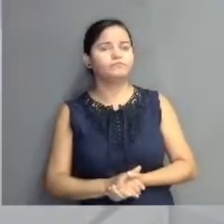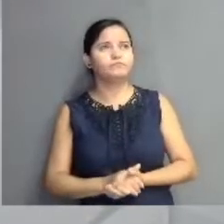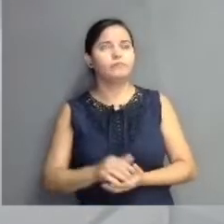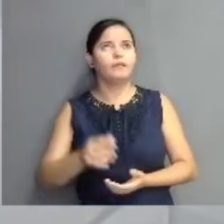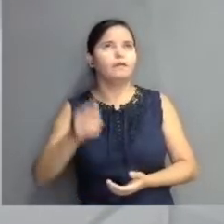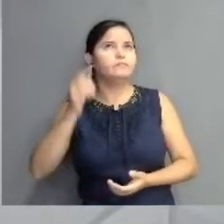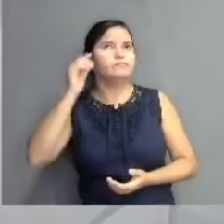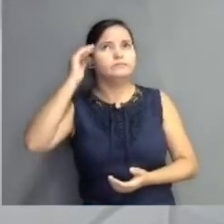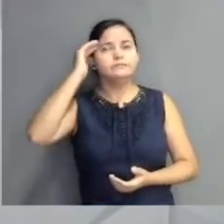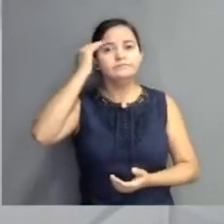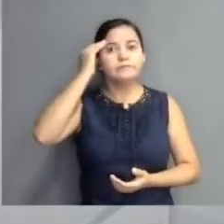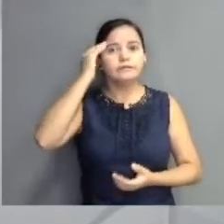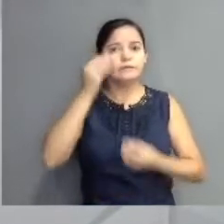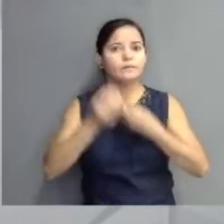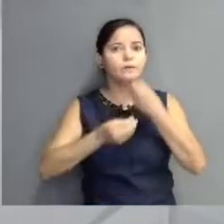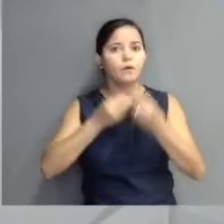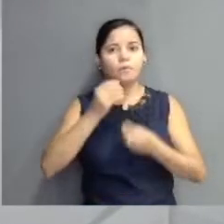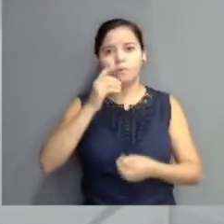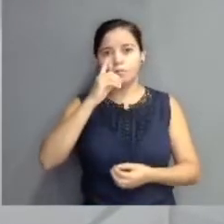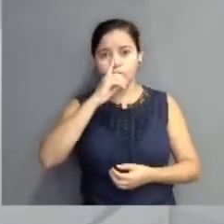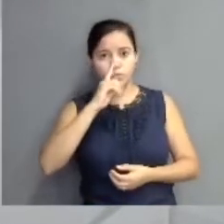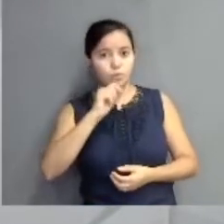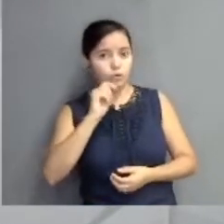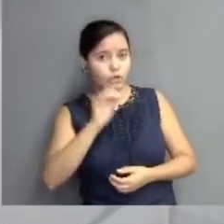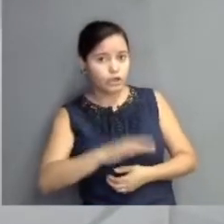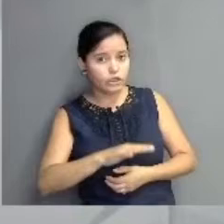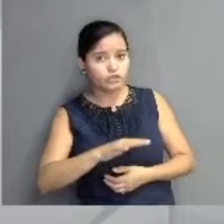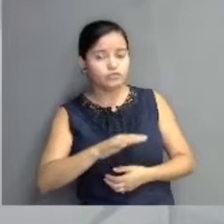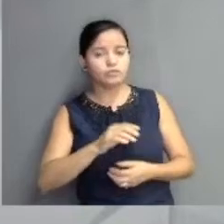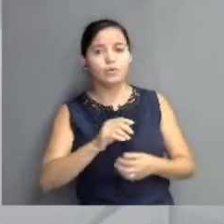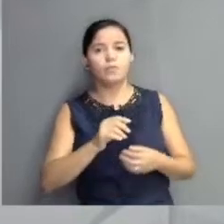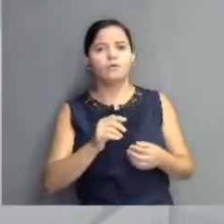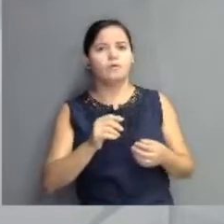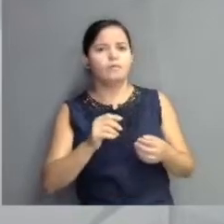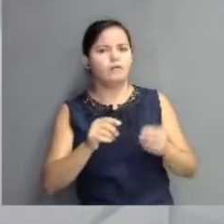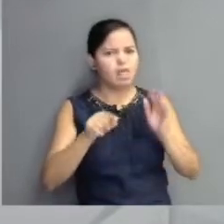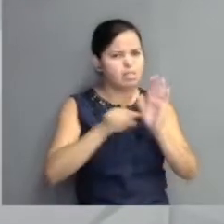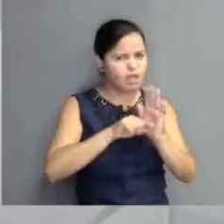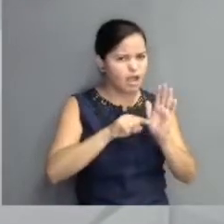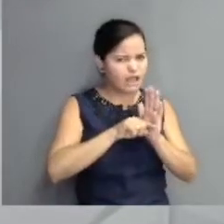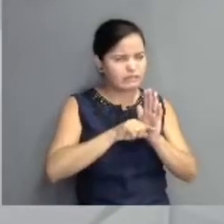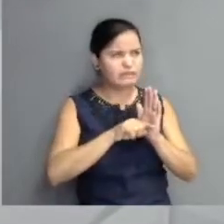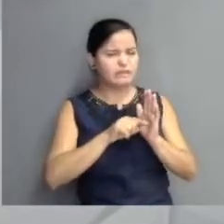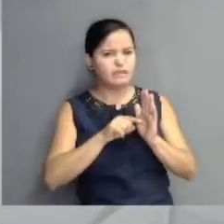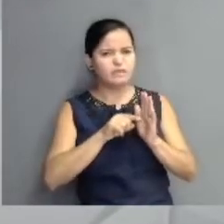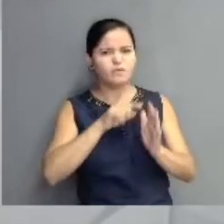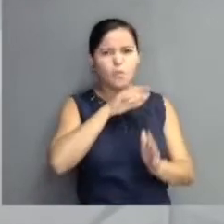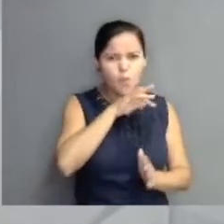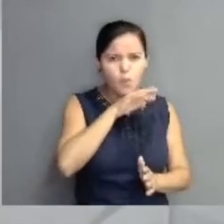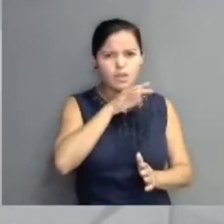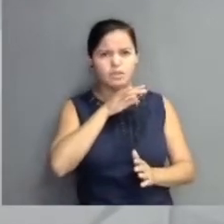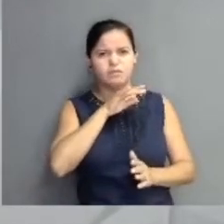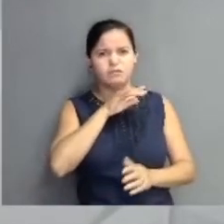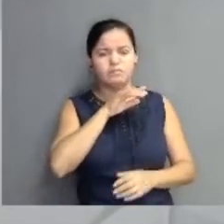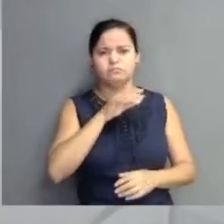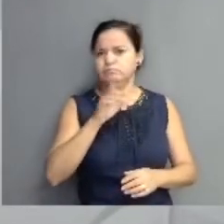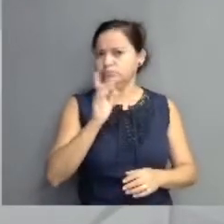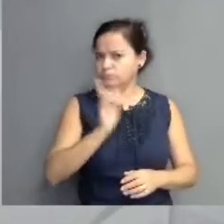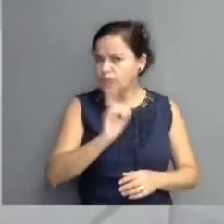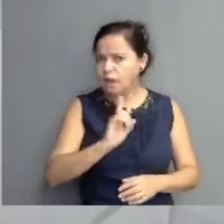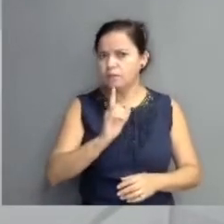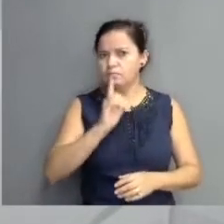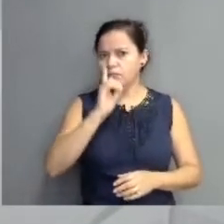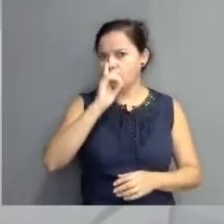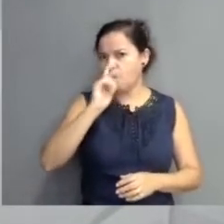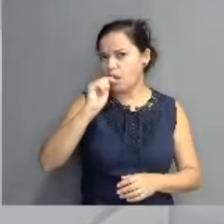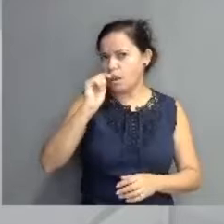dialógica do lixo. O lixo, ele não pode ser visto apenas pela ótica de algo negativo, de algo que ele é ruim. O lixo também ele pode